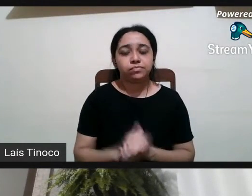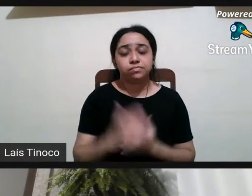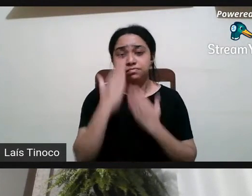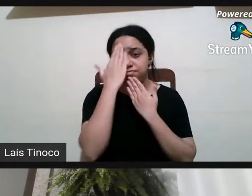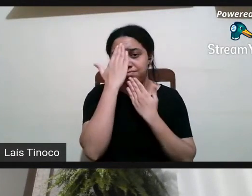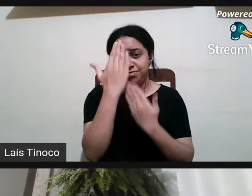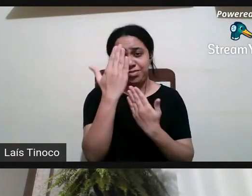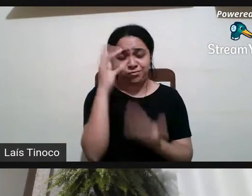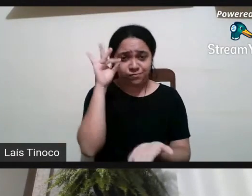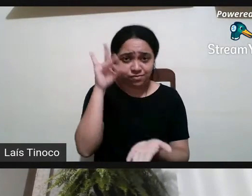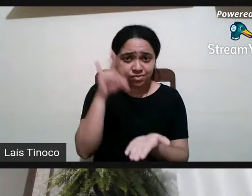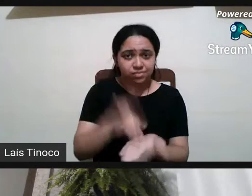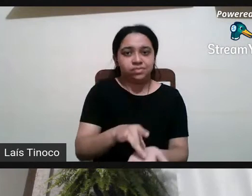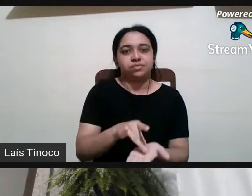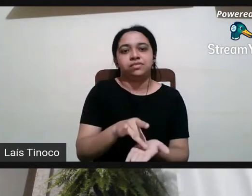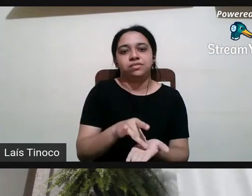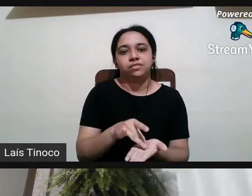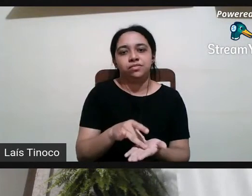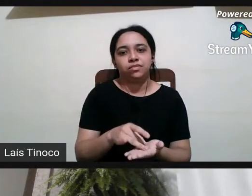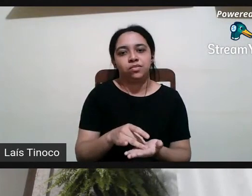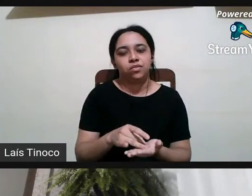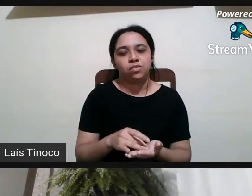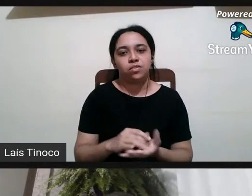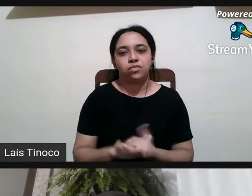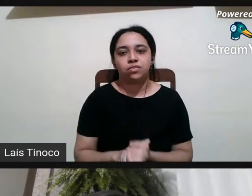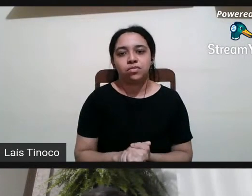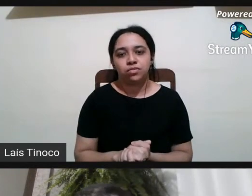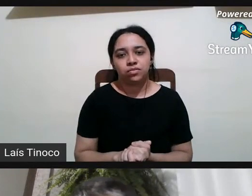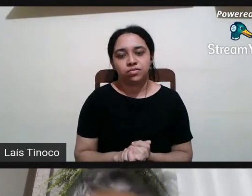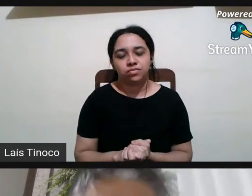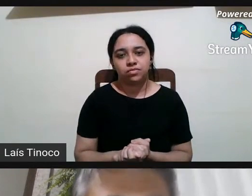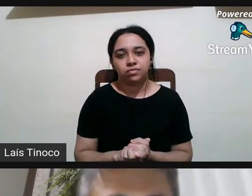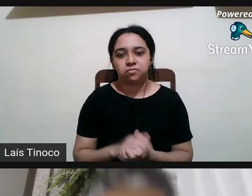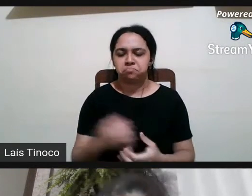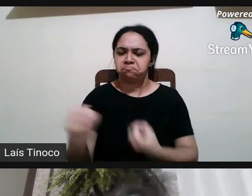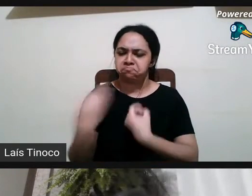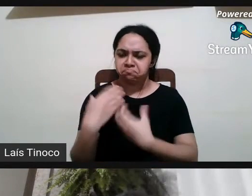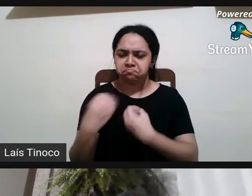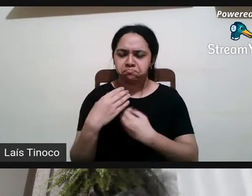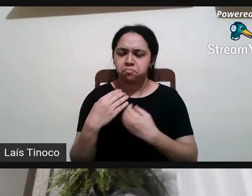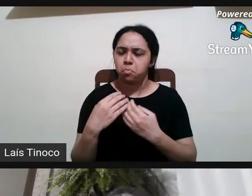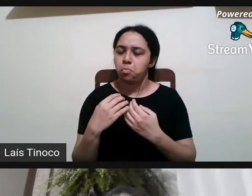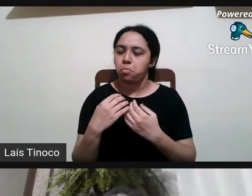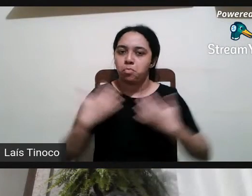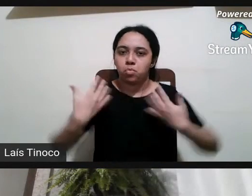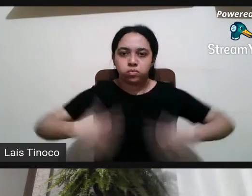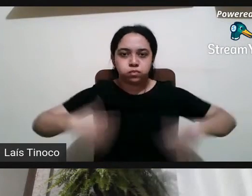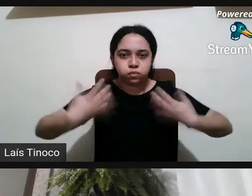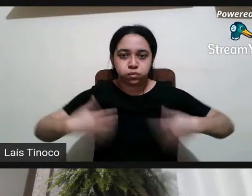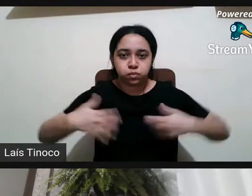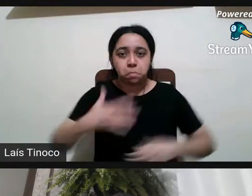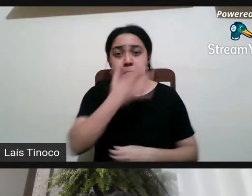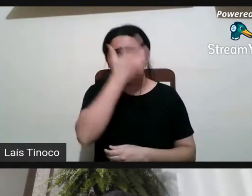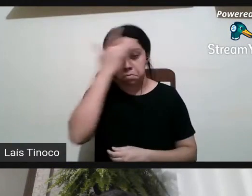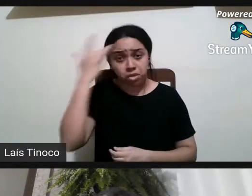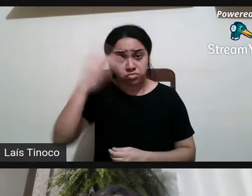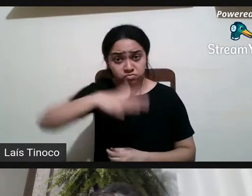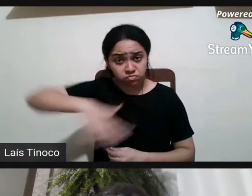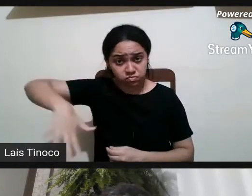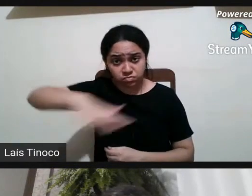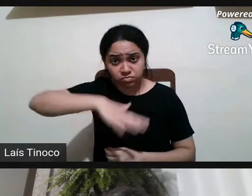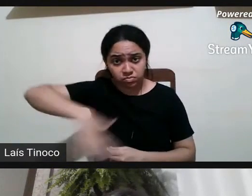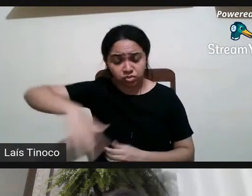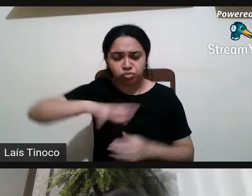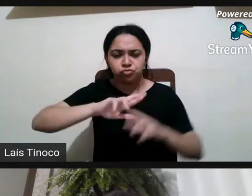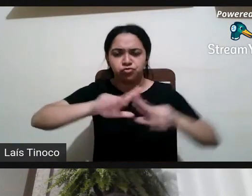coração, foi muito instrutivo, assim, dá para ver que tem bastante gente que está em diferentes